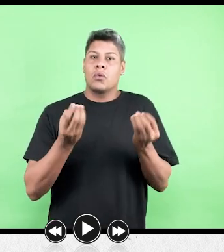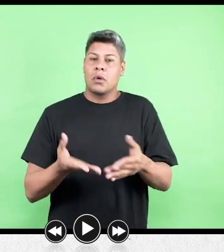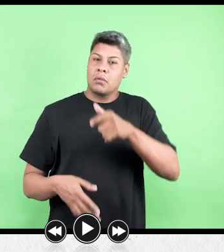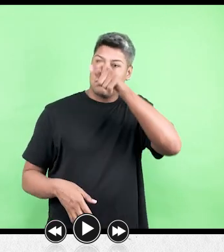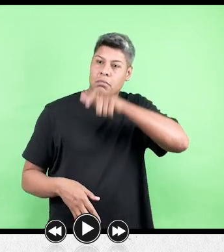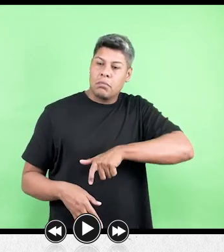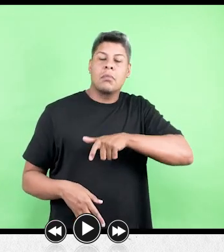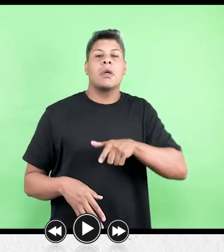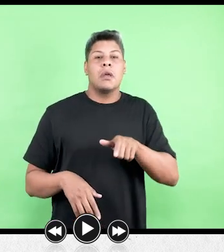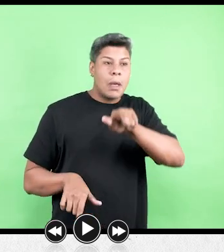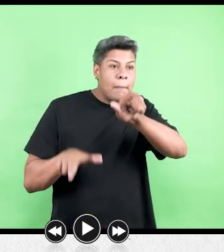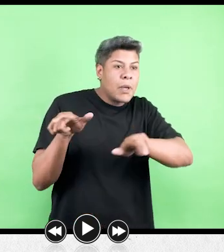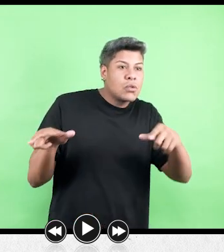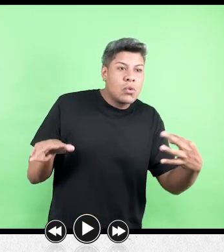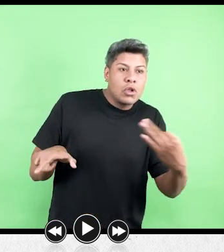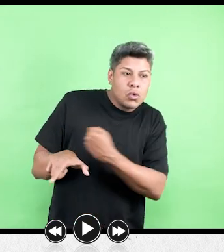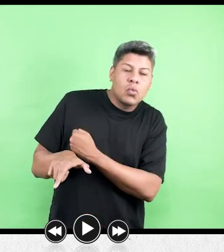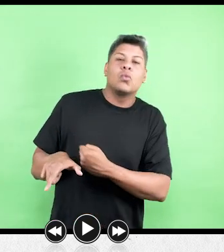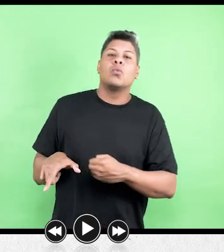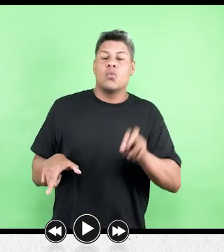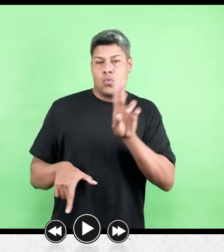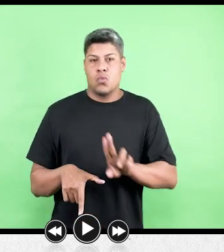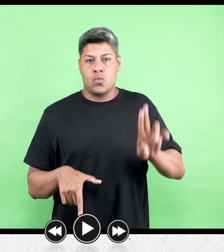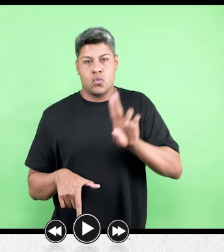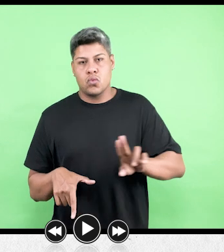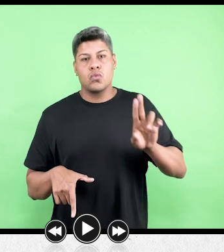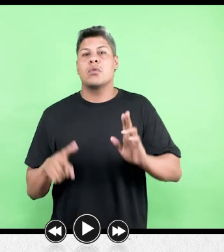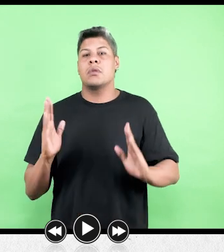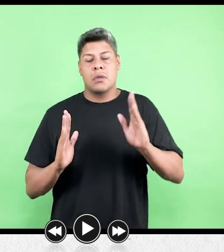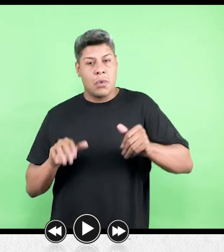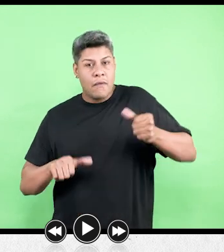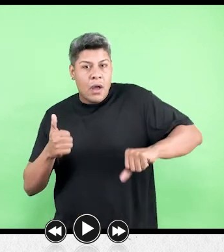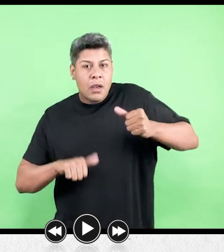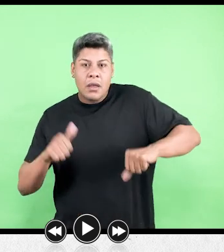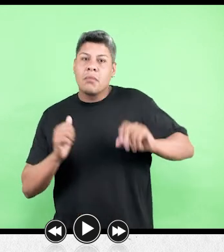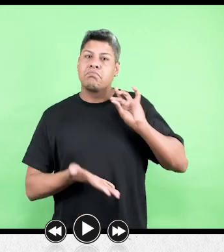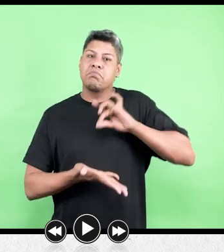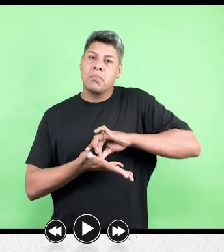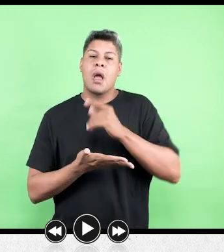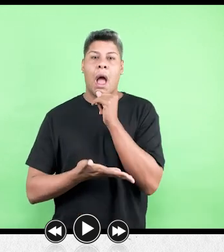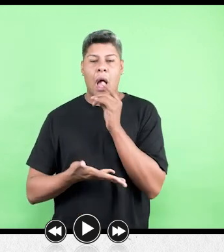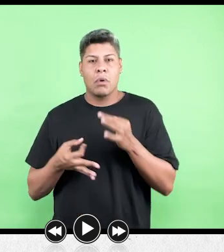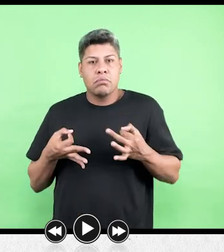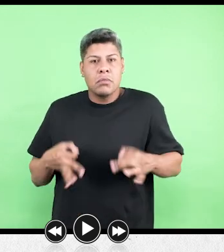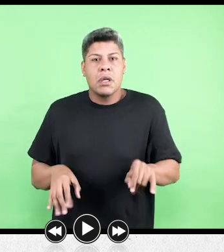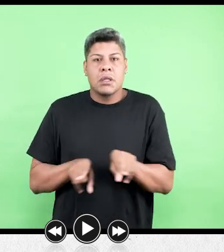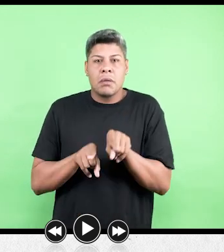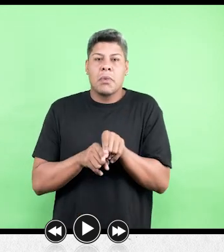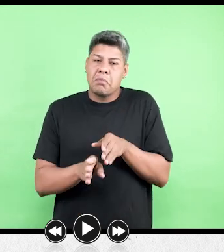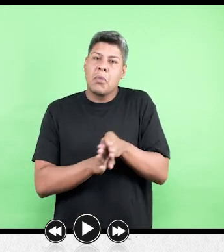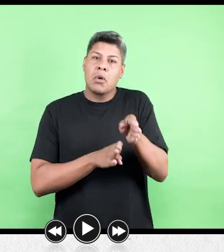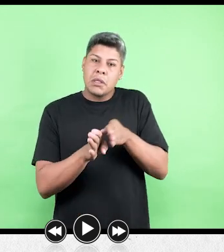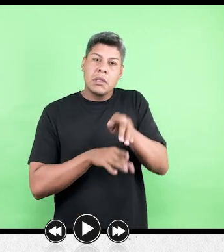e consumido pela população ao longo do tempo, avaliar a eficiência do tratamento da água empregado e orientar o